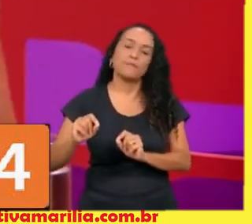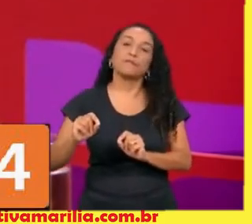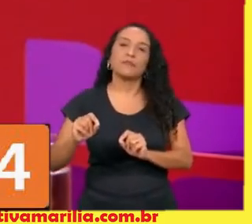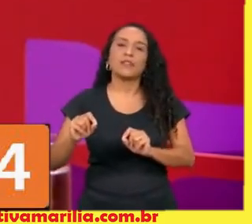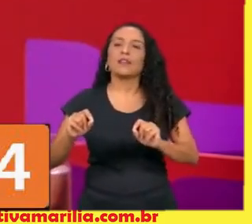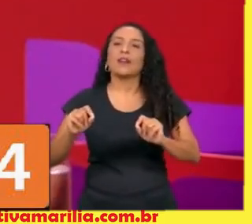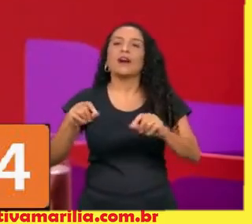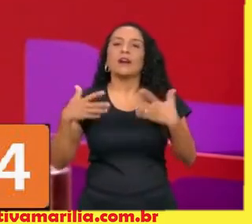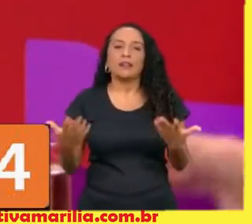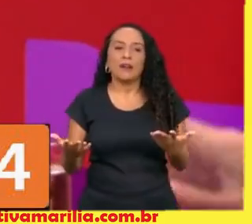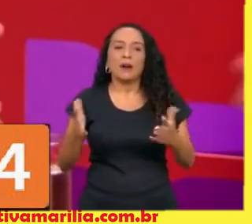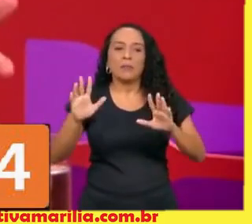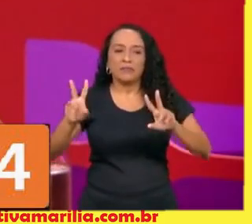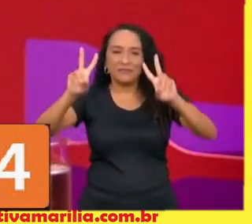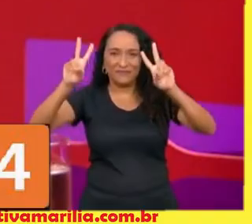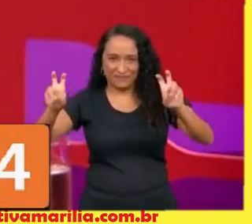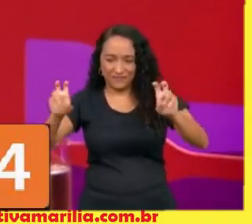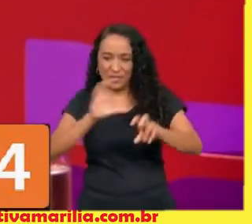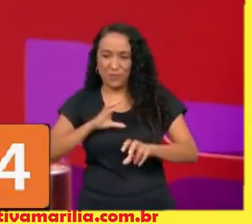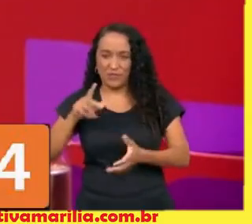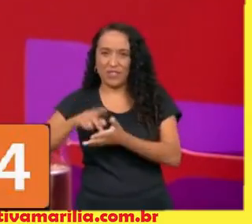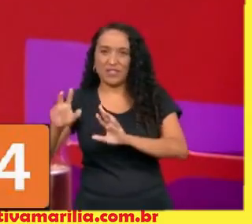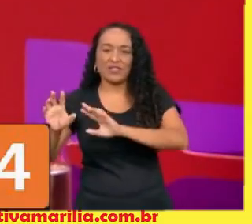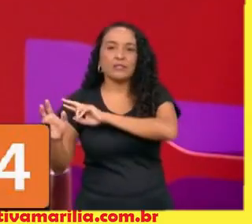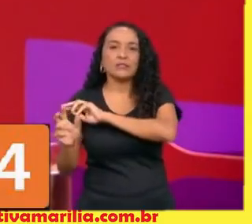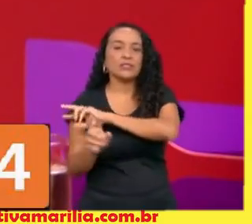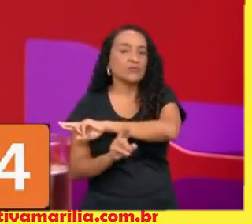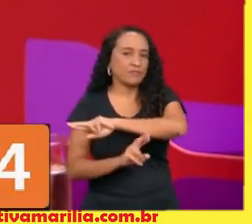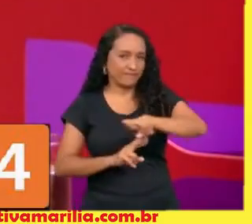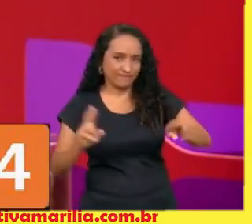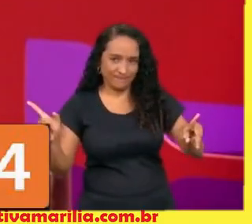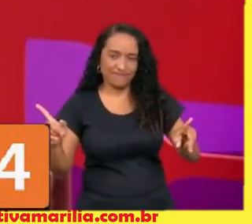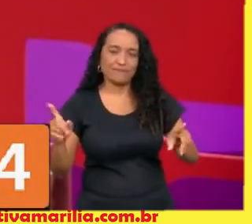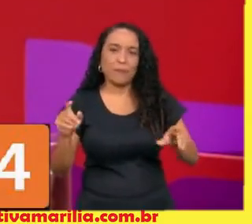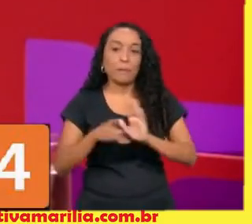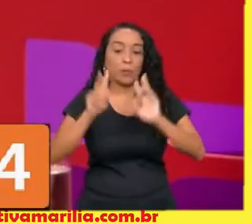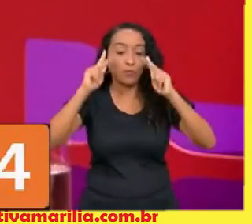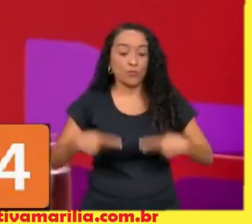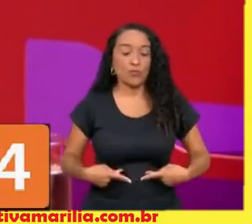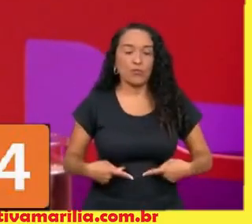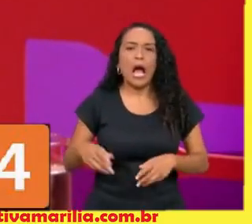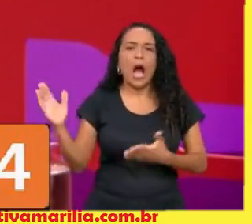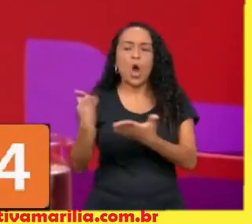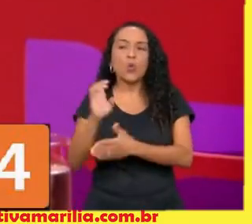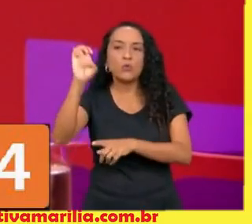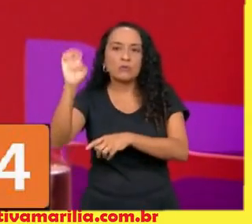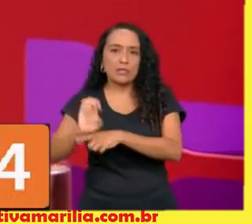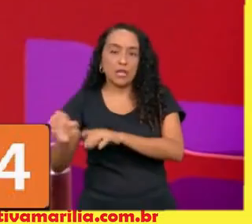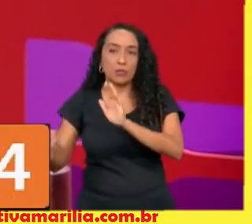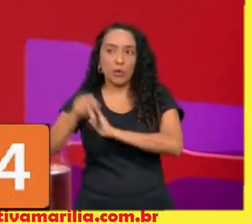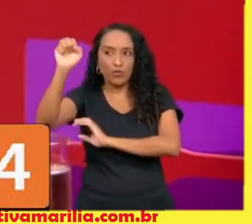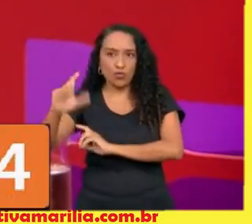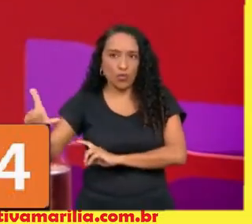da Comissão da Verdade, mas continua o tema de direitos humanos, né? Nos Estados Unidos, em alguns estados do Sul, os escravos libertos